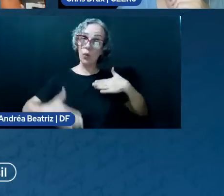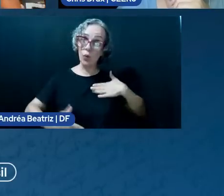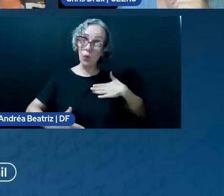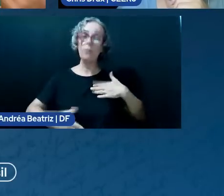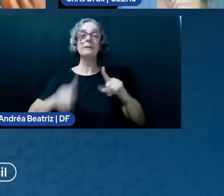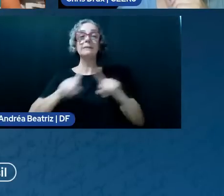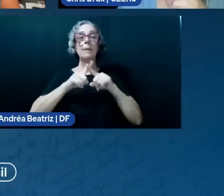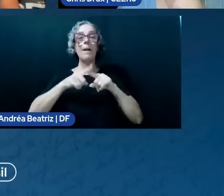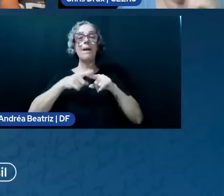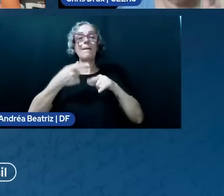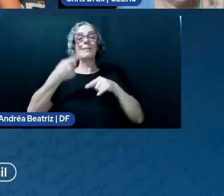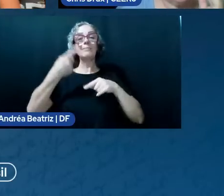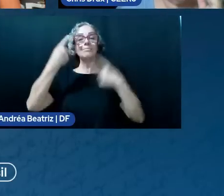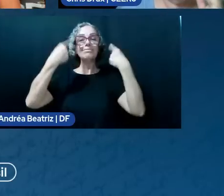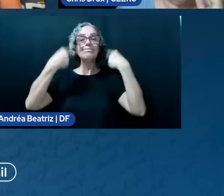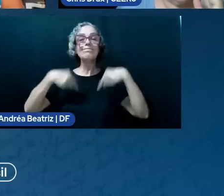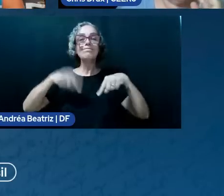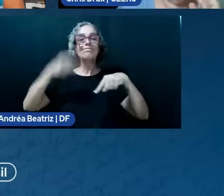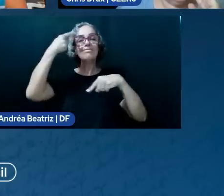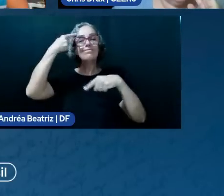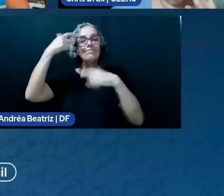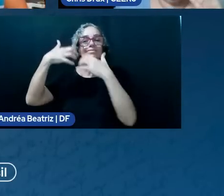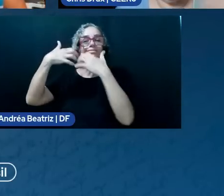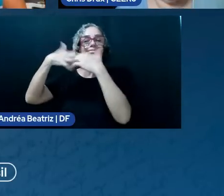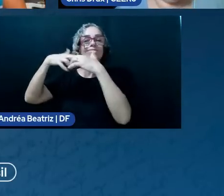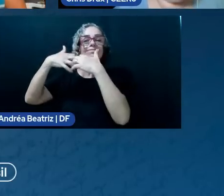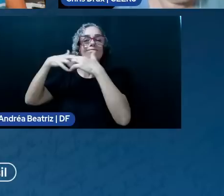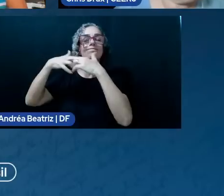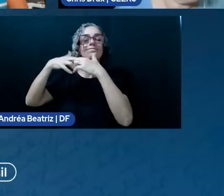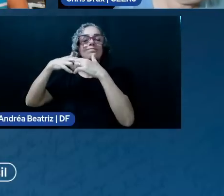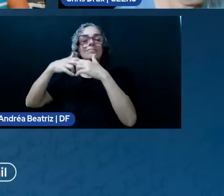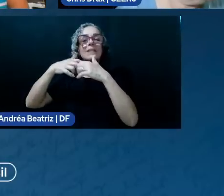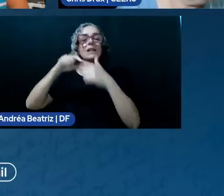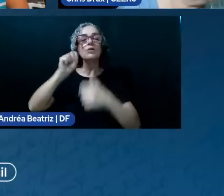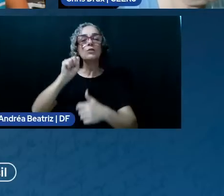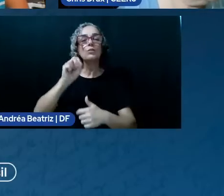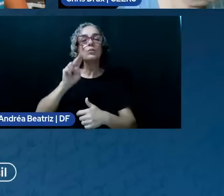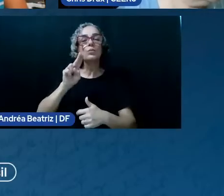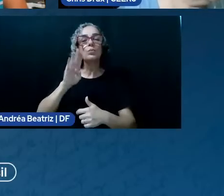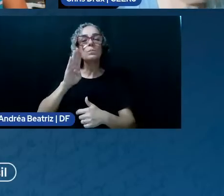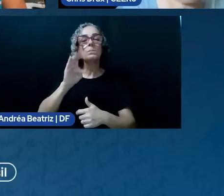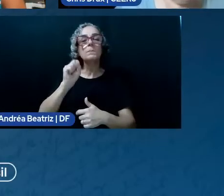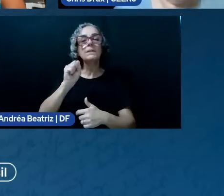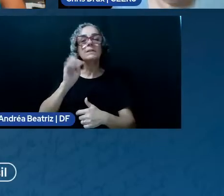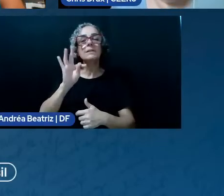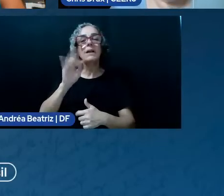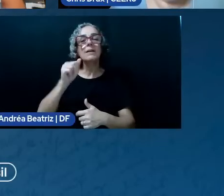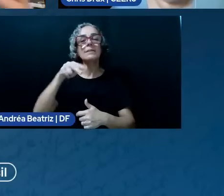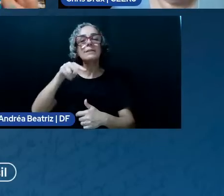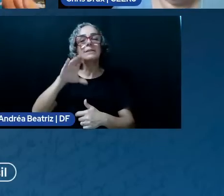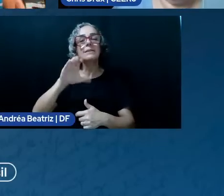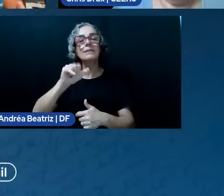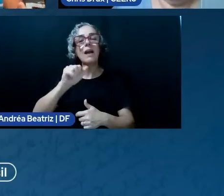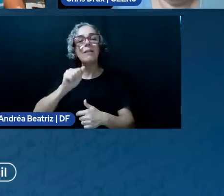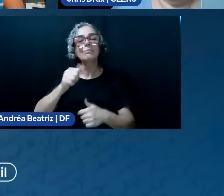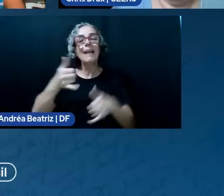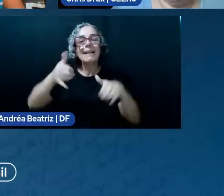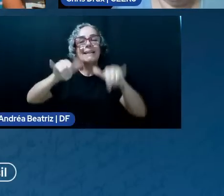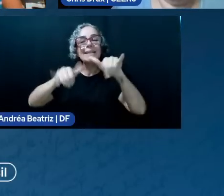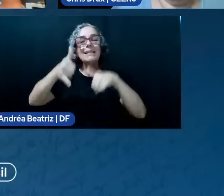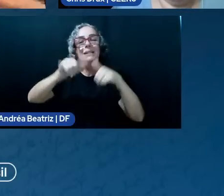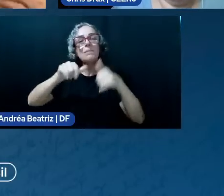substâncias químicas na mente, dada a intervenção de um espírito. E o acompanhamento espiritual, a consulta de um